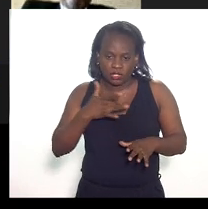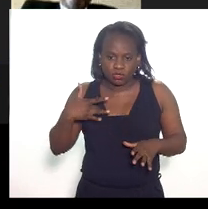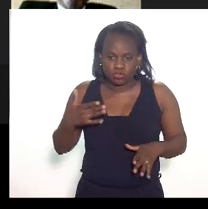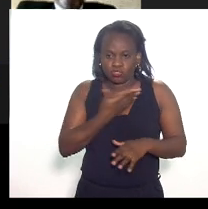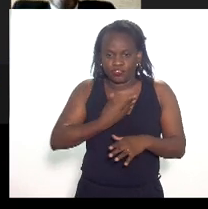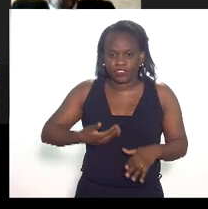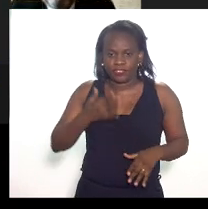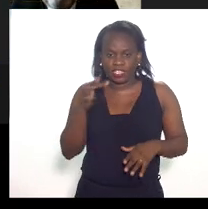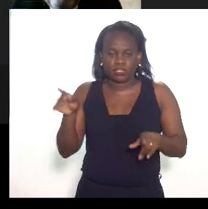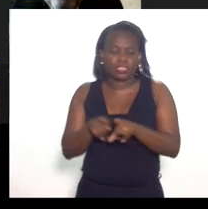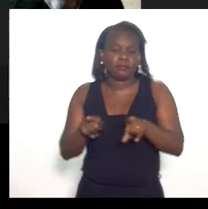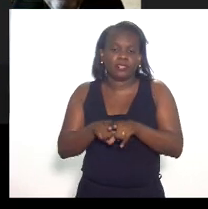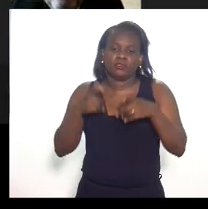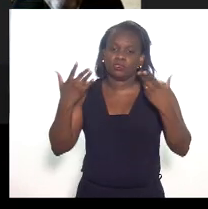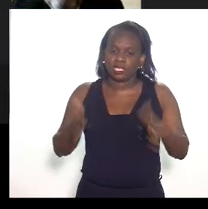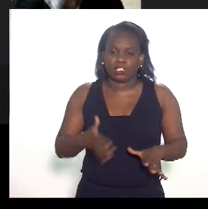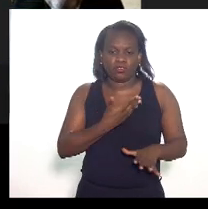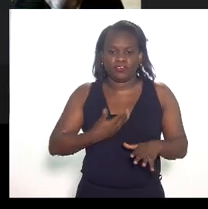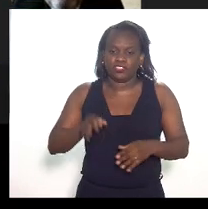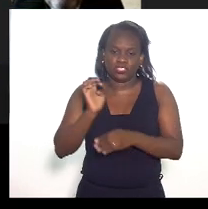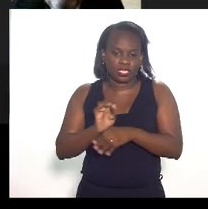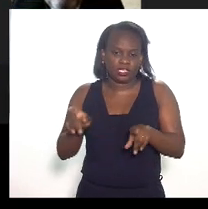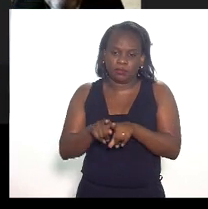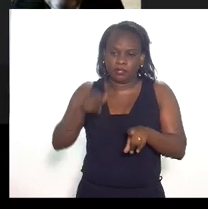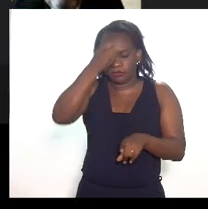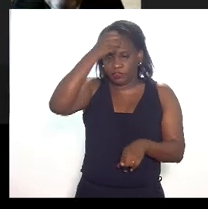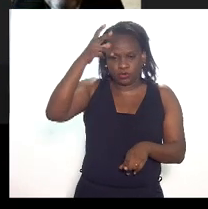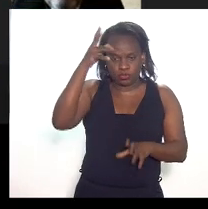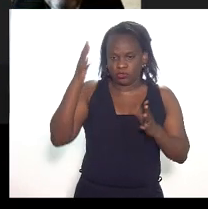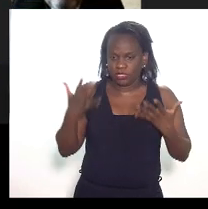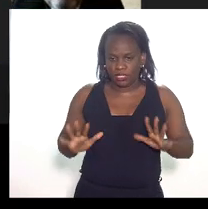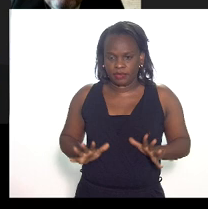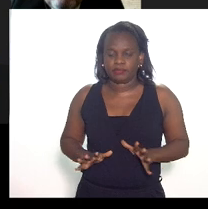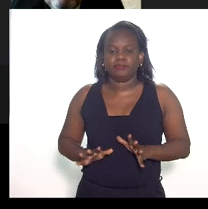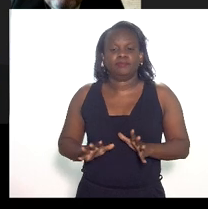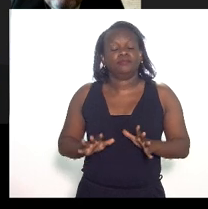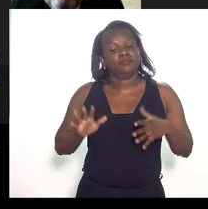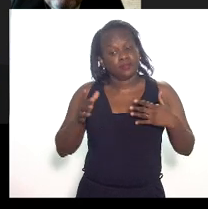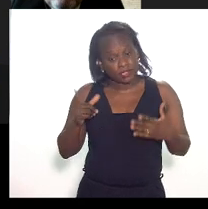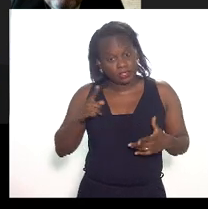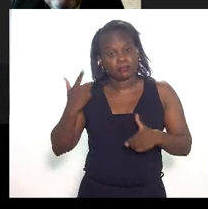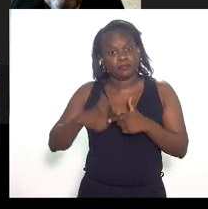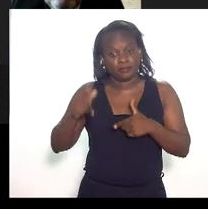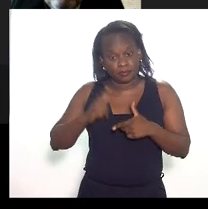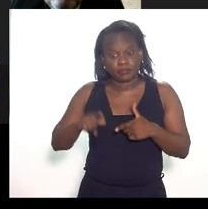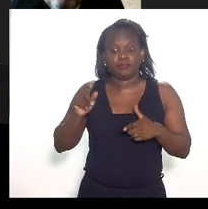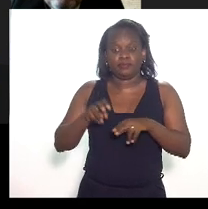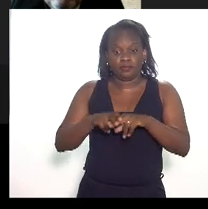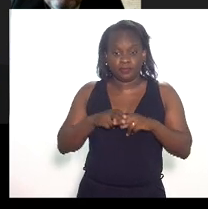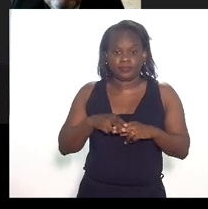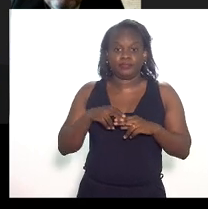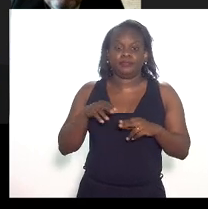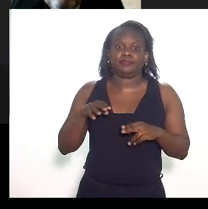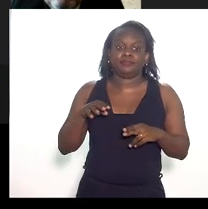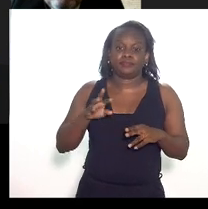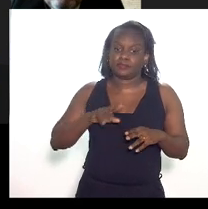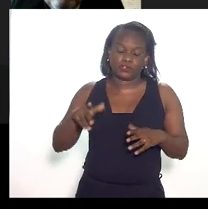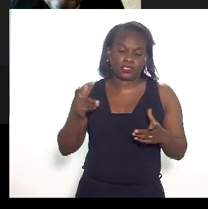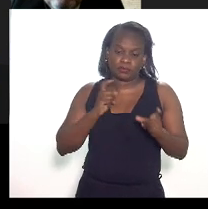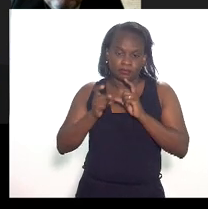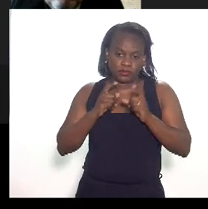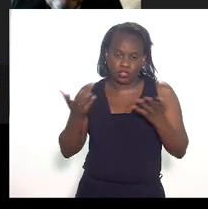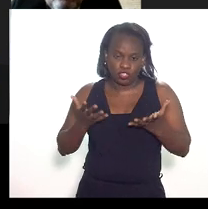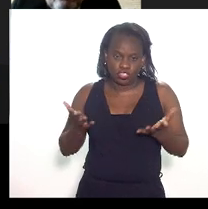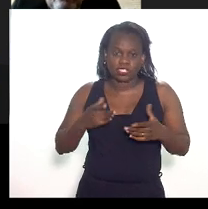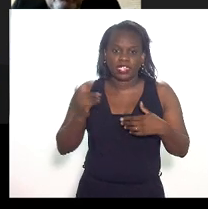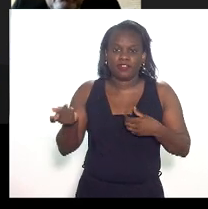federal, como também não queremos no governo estadual e muito menos no governo municipal. No governo municipal temos um problema em relação a isso, que não era da discussão hoje, que era